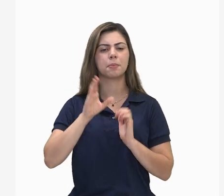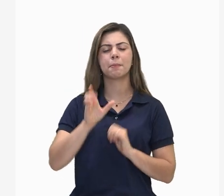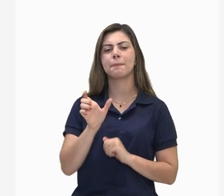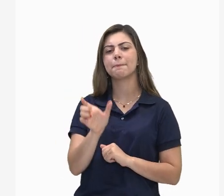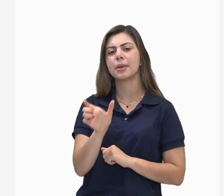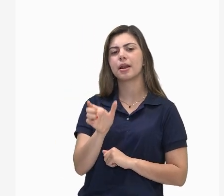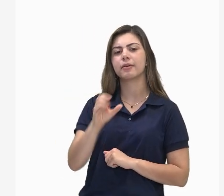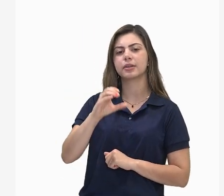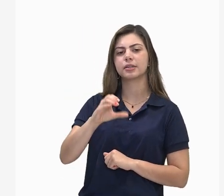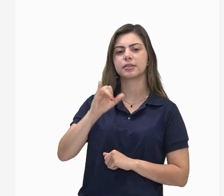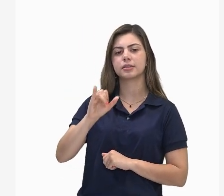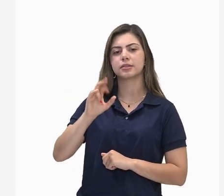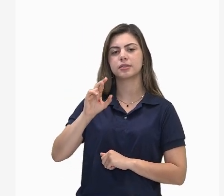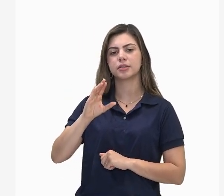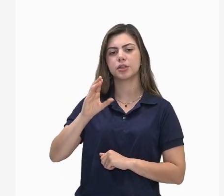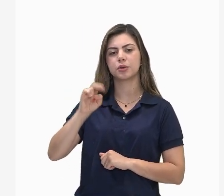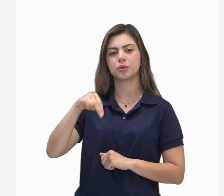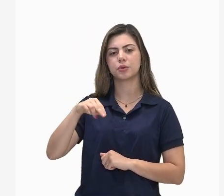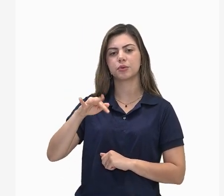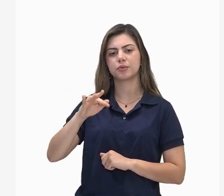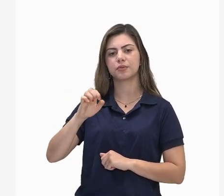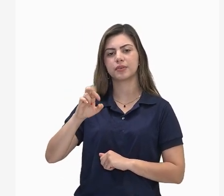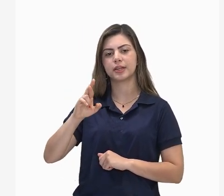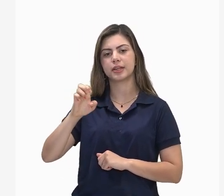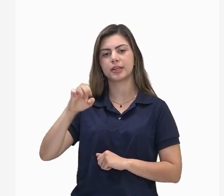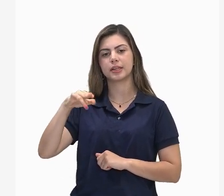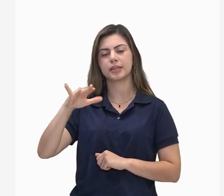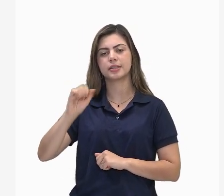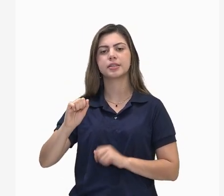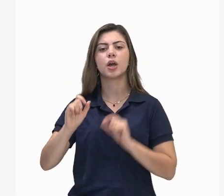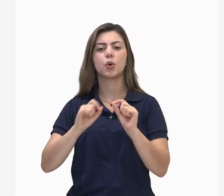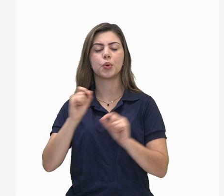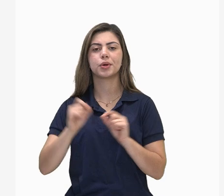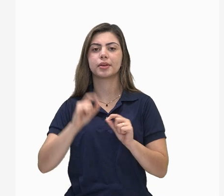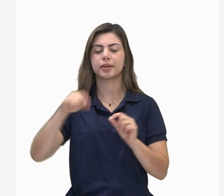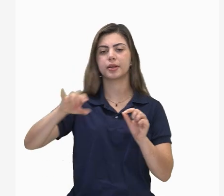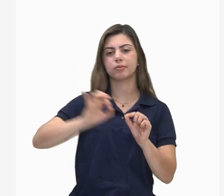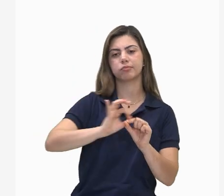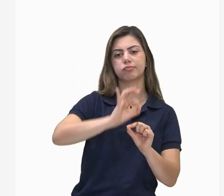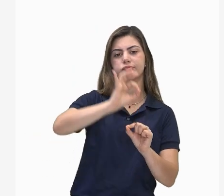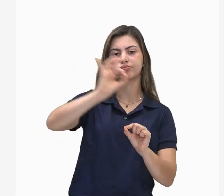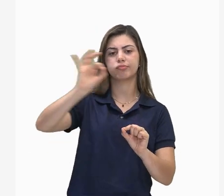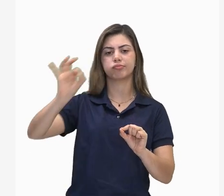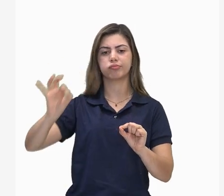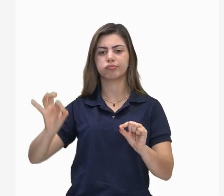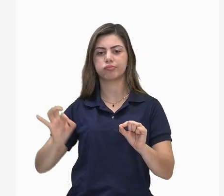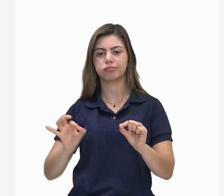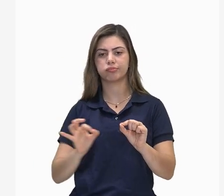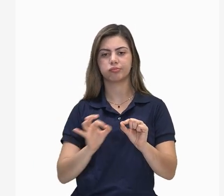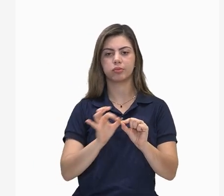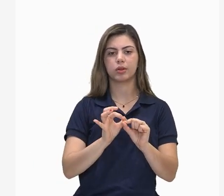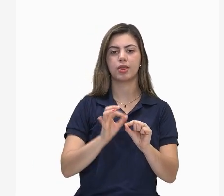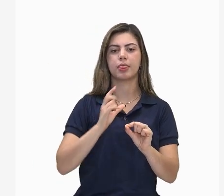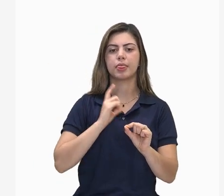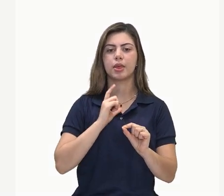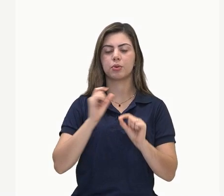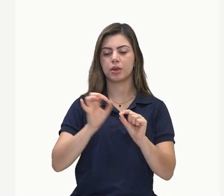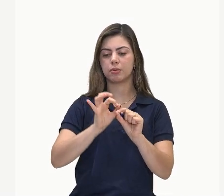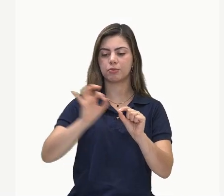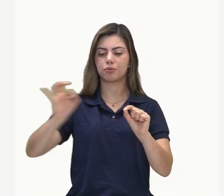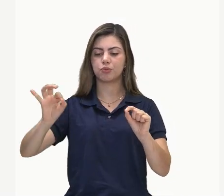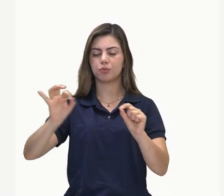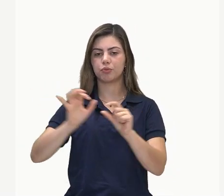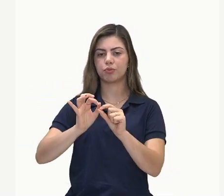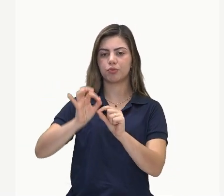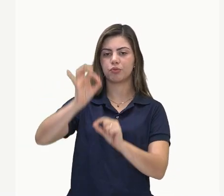circunferência? A circunferência é uma figura geométrica plana que consiste no conjunto de todos os pontos que estão à mesma